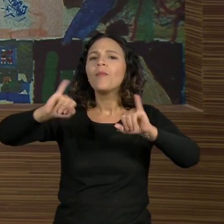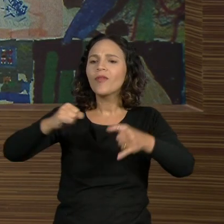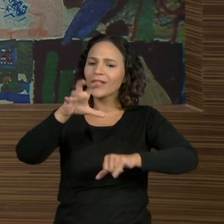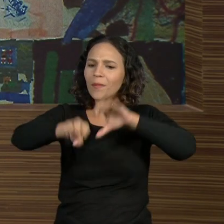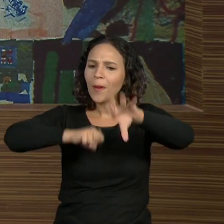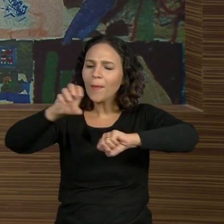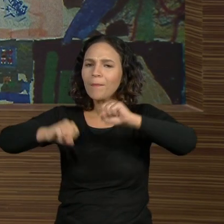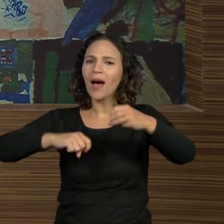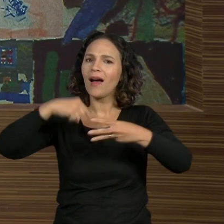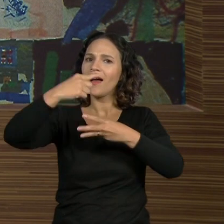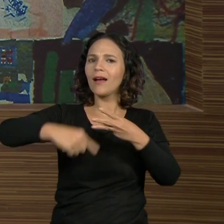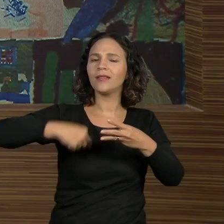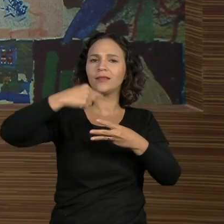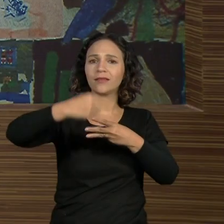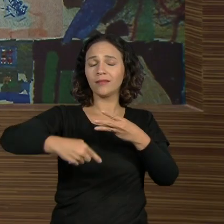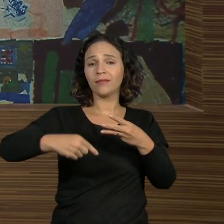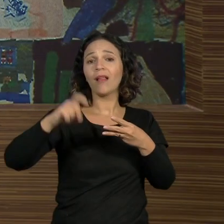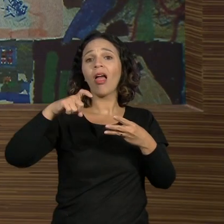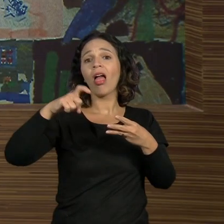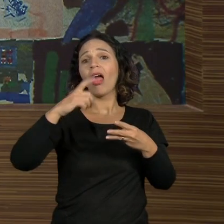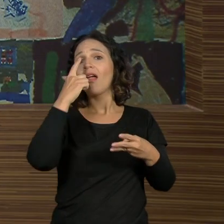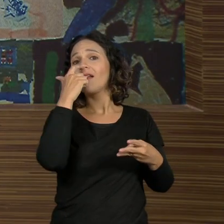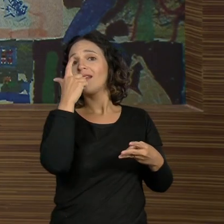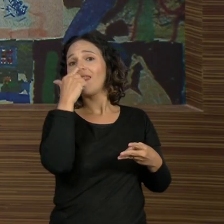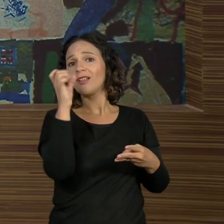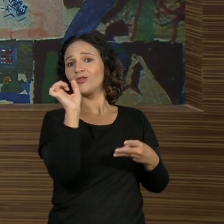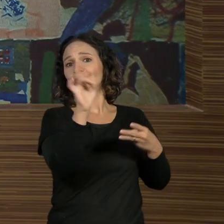os resíduos que seriam jogados no lixo.